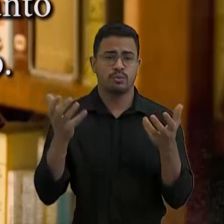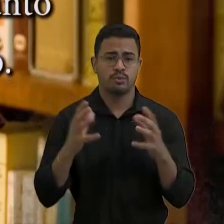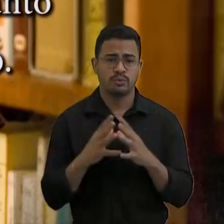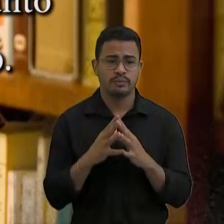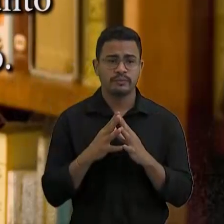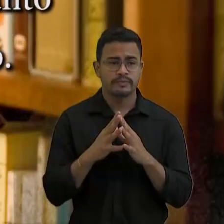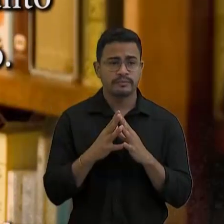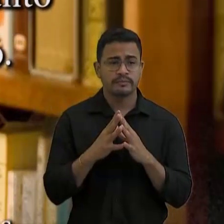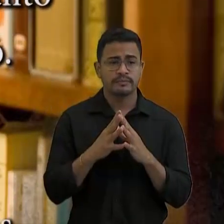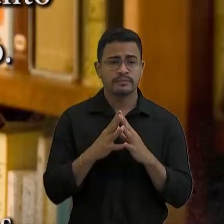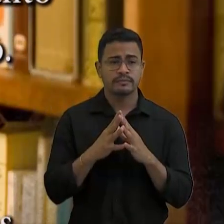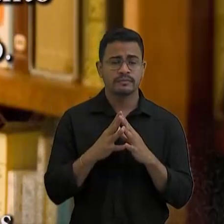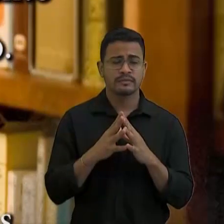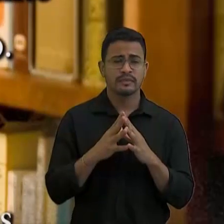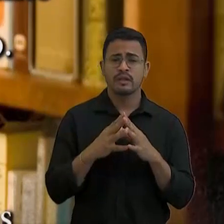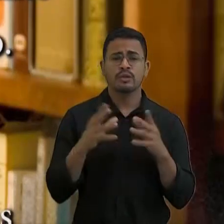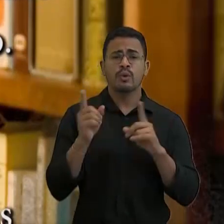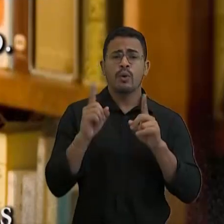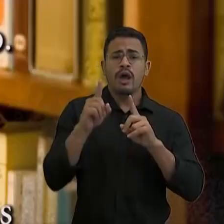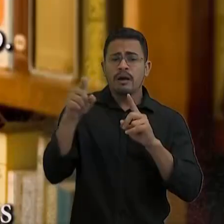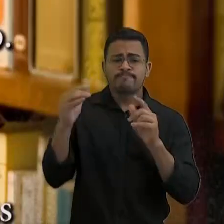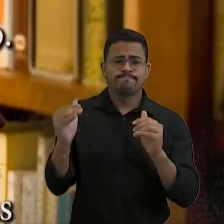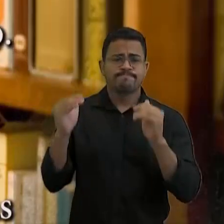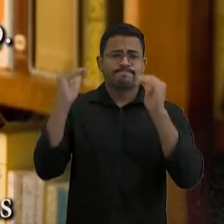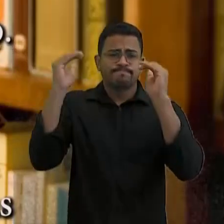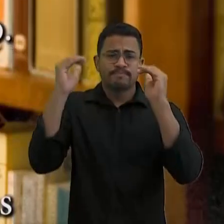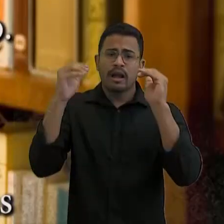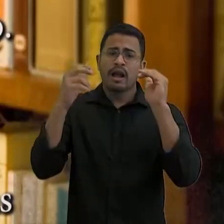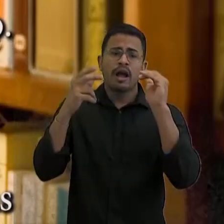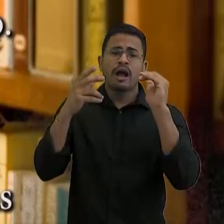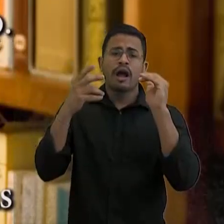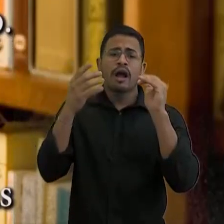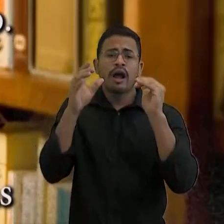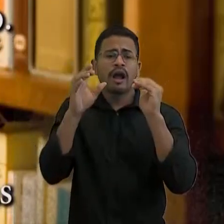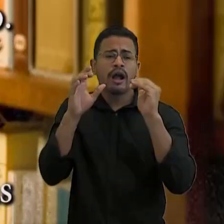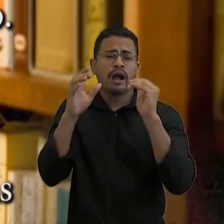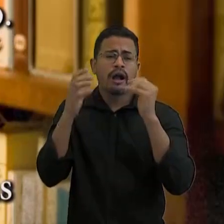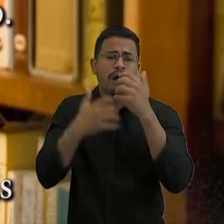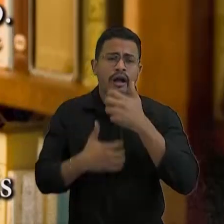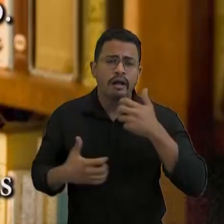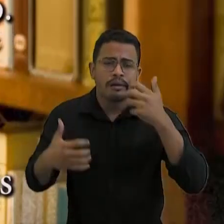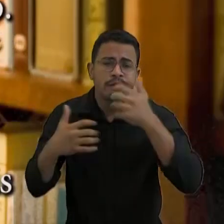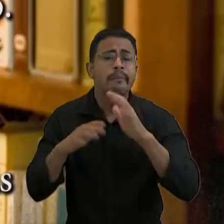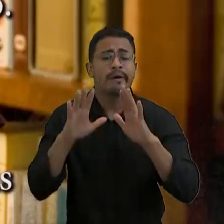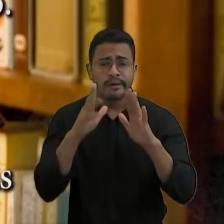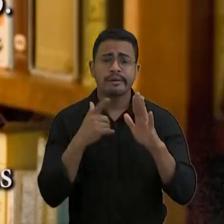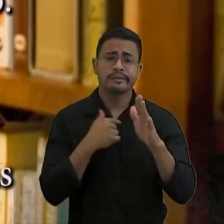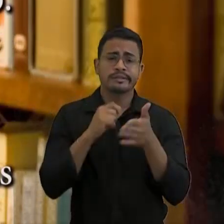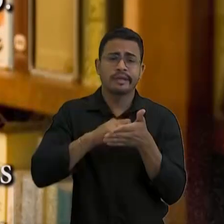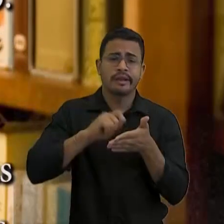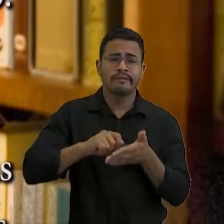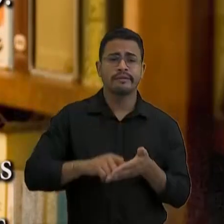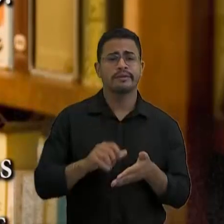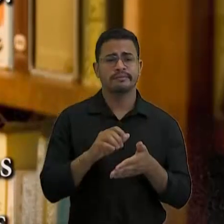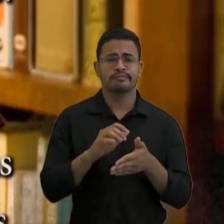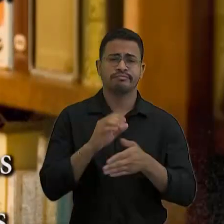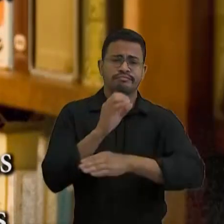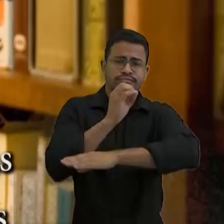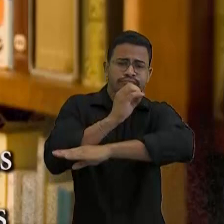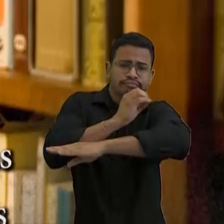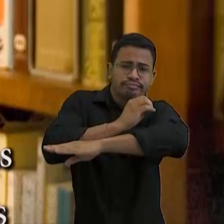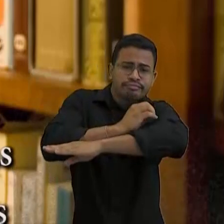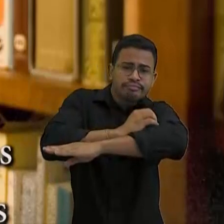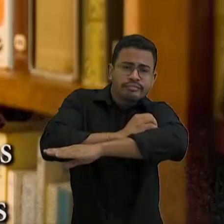Não seja aquele o meu supremo canto, o que escrevi no meu entardecer. Por entre